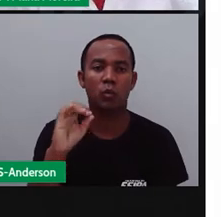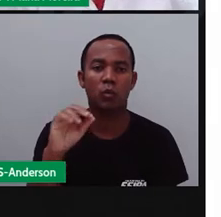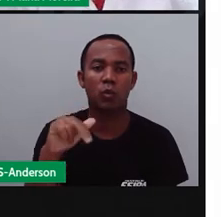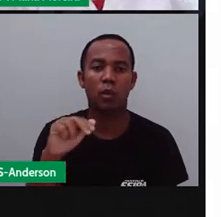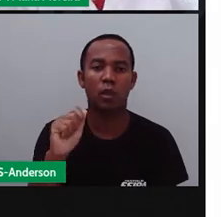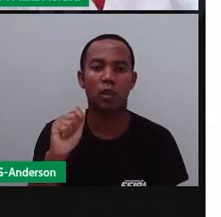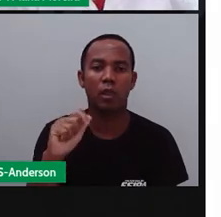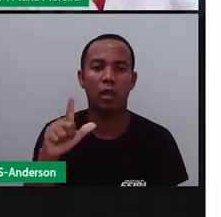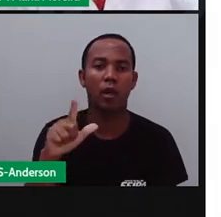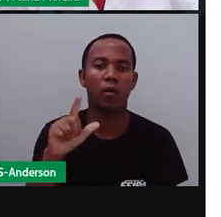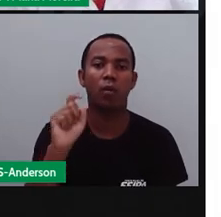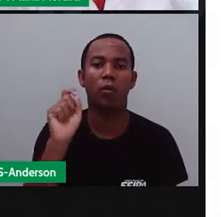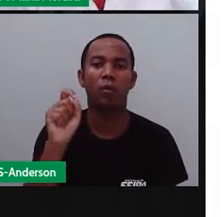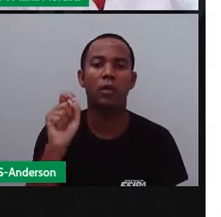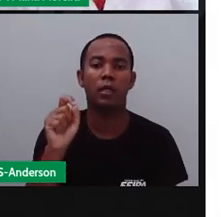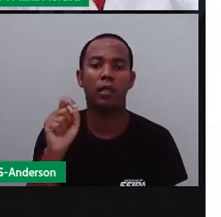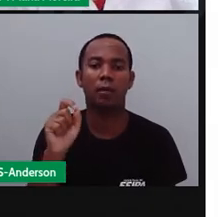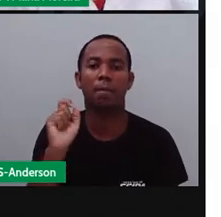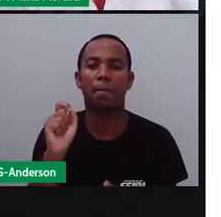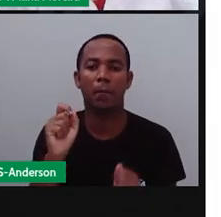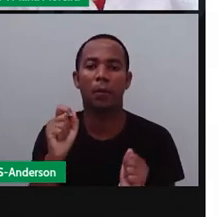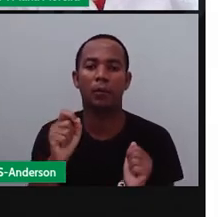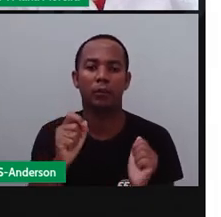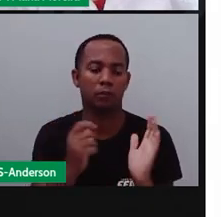Pode ser um manual?